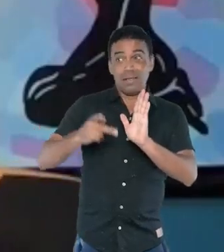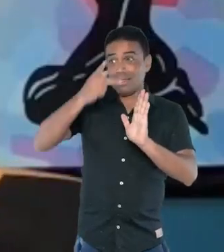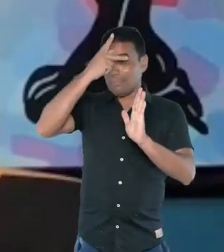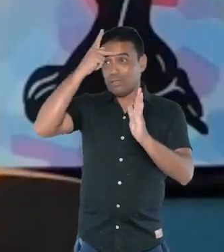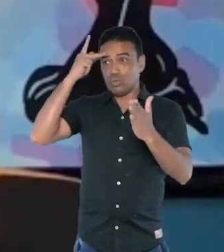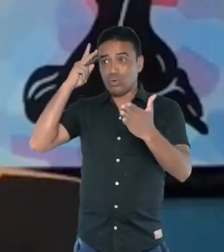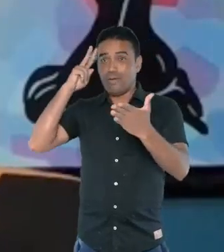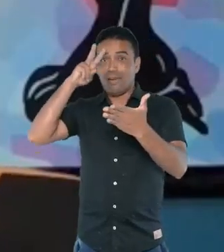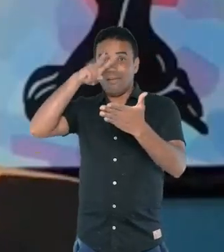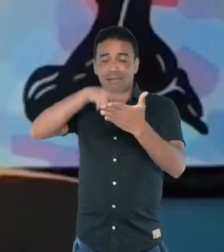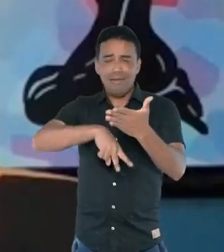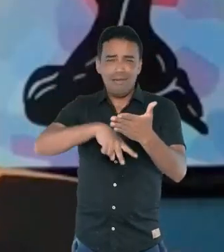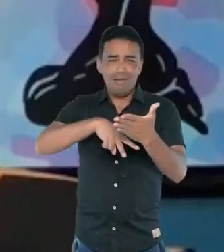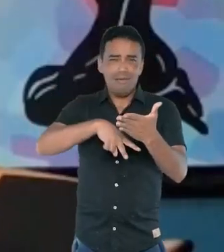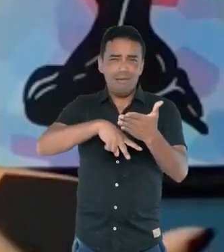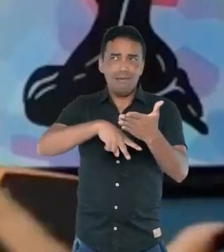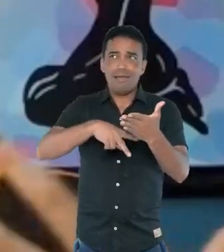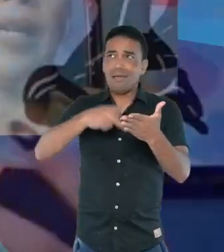a pessoa possa ver